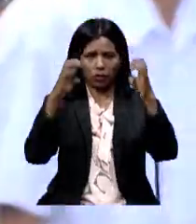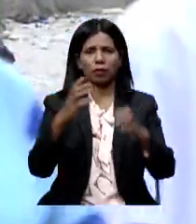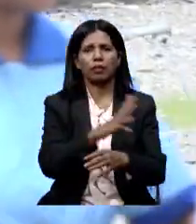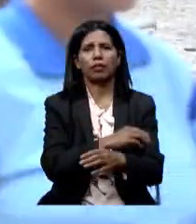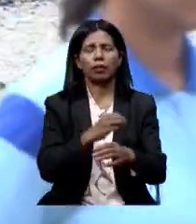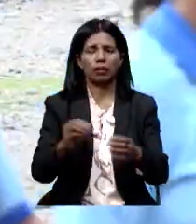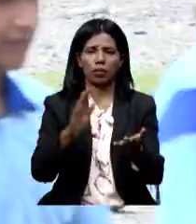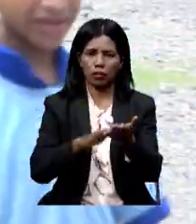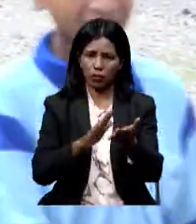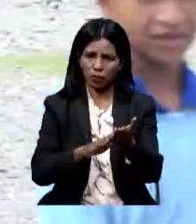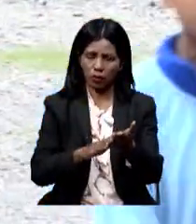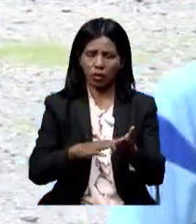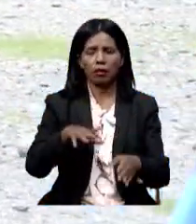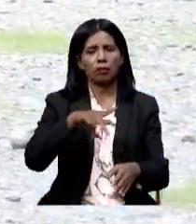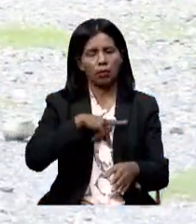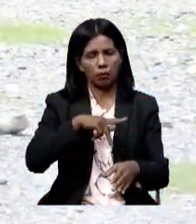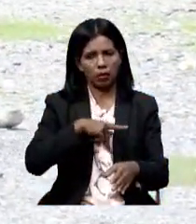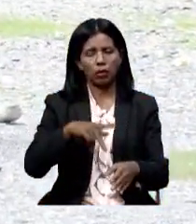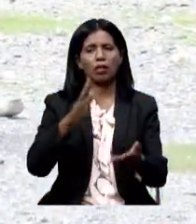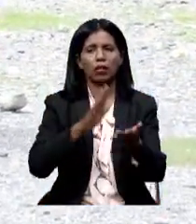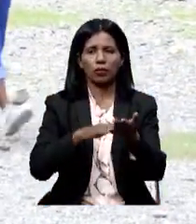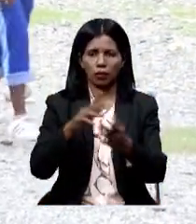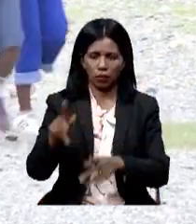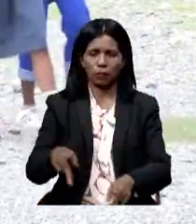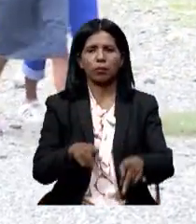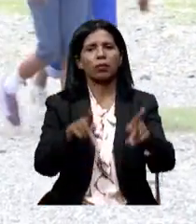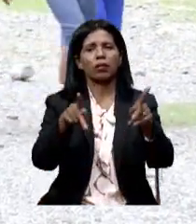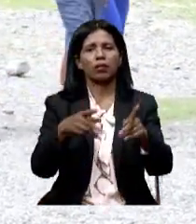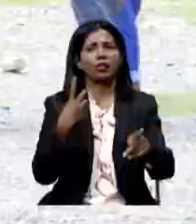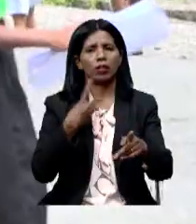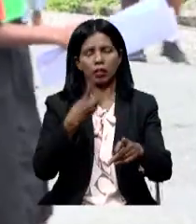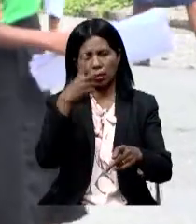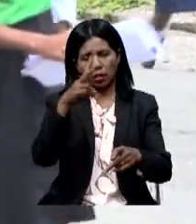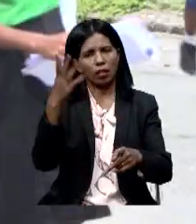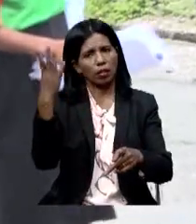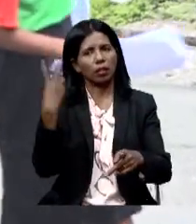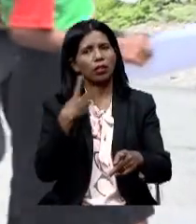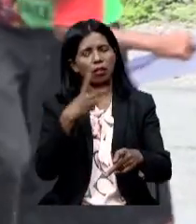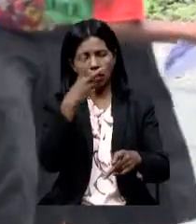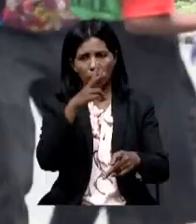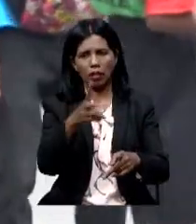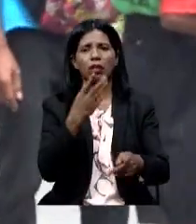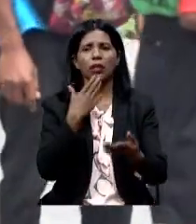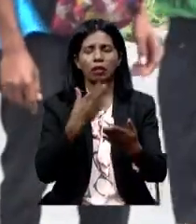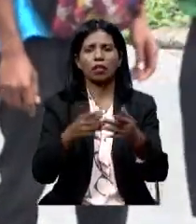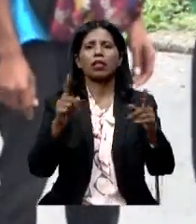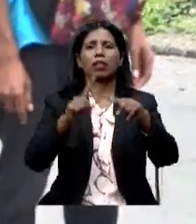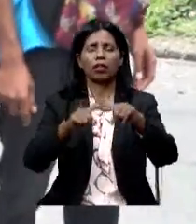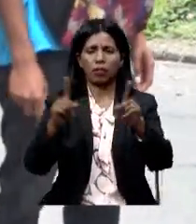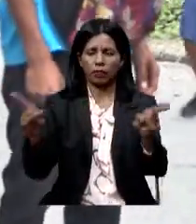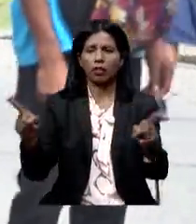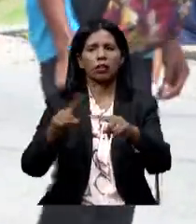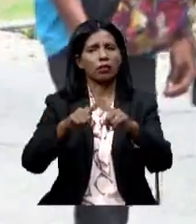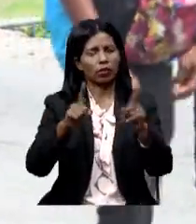entre escola privada ou escola pública nem itare neba quando ita tu itare de diagne e a diferença e a